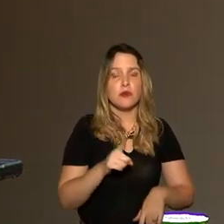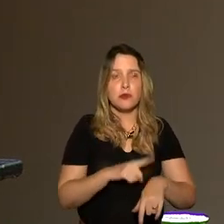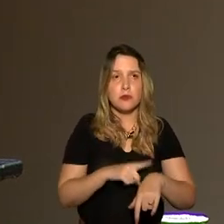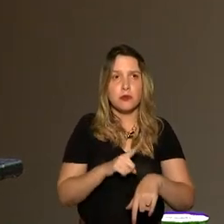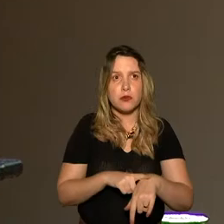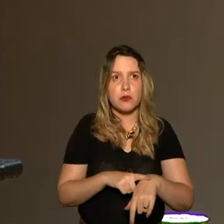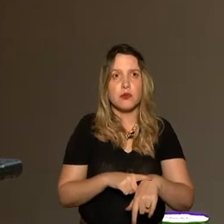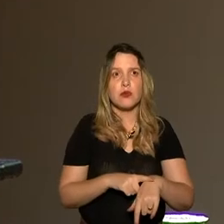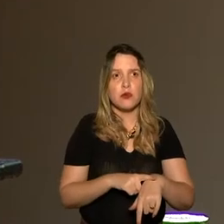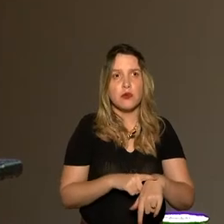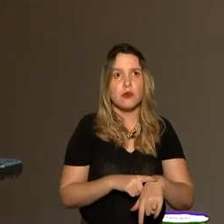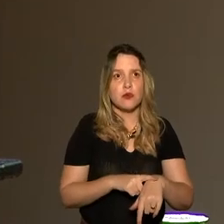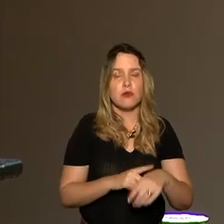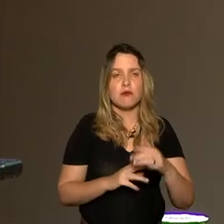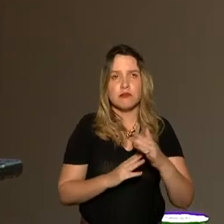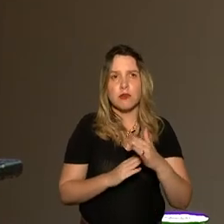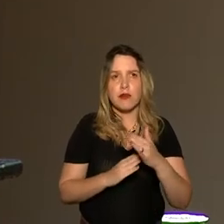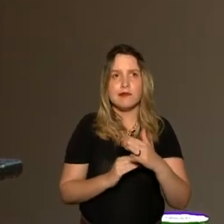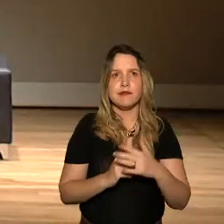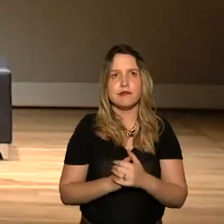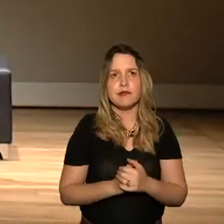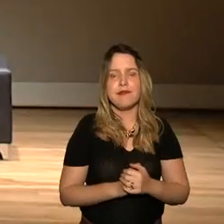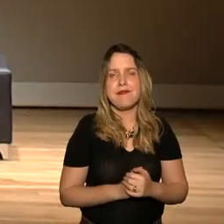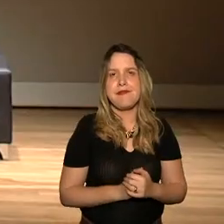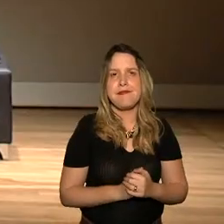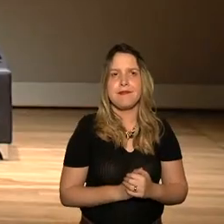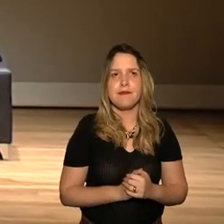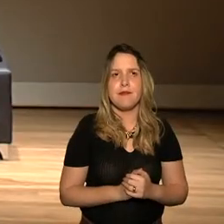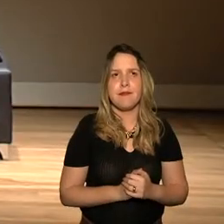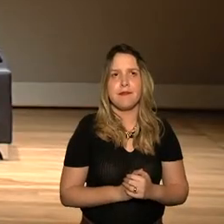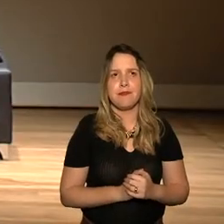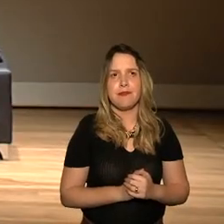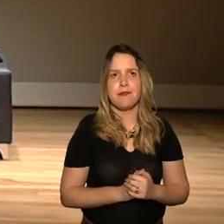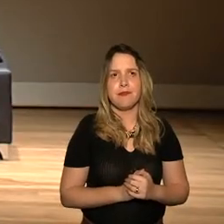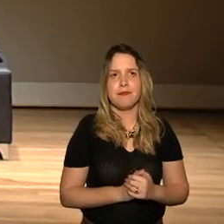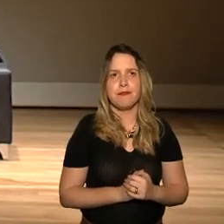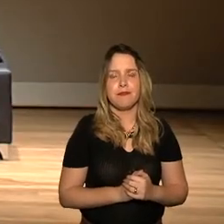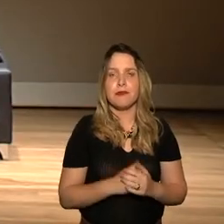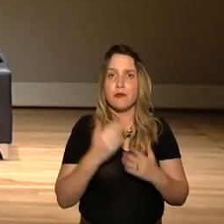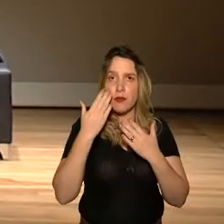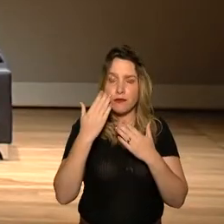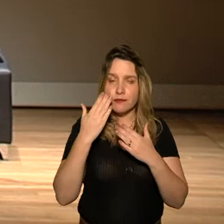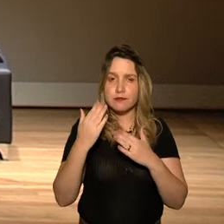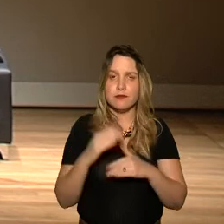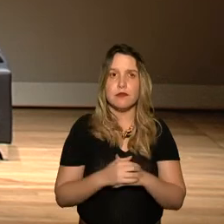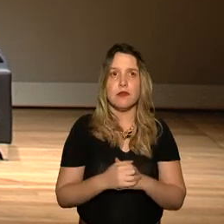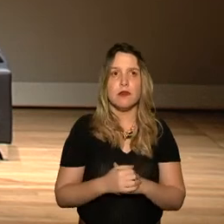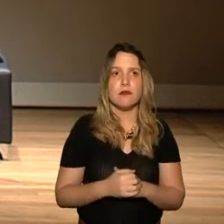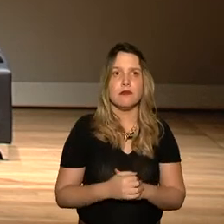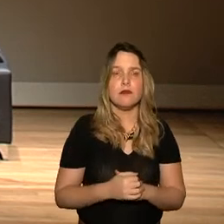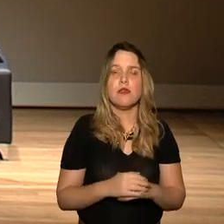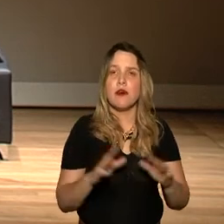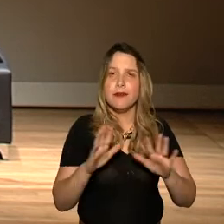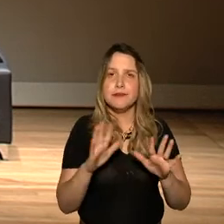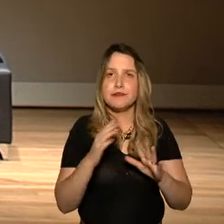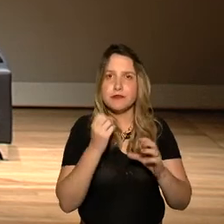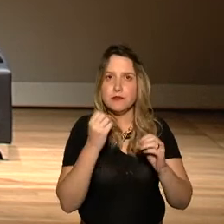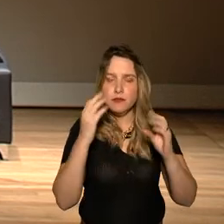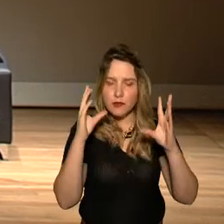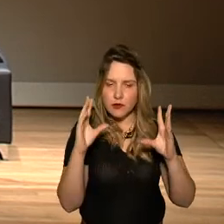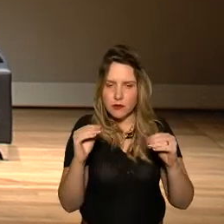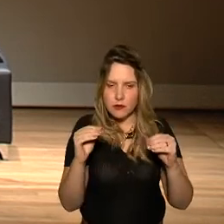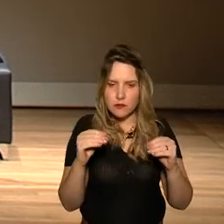cinco minutos então eu queria pedir a compreensão de vocês boa noite Boa noite